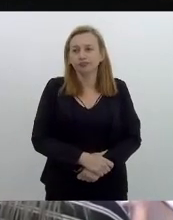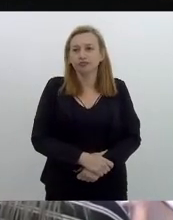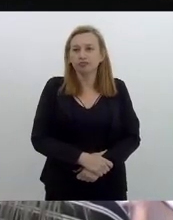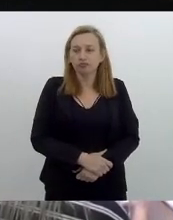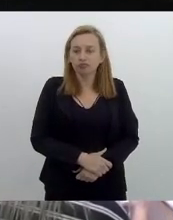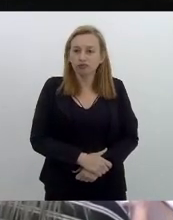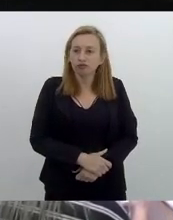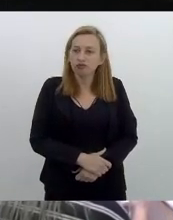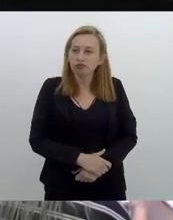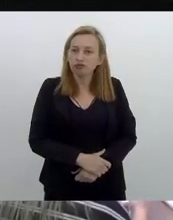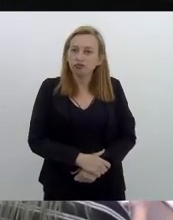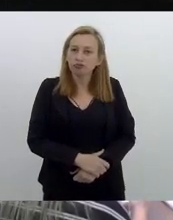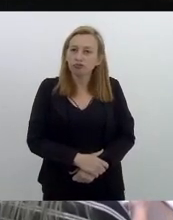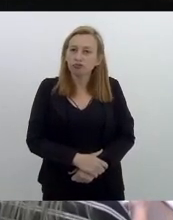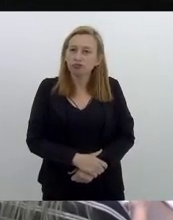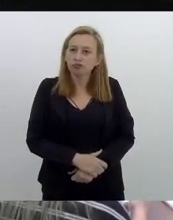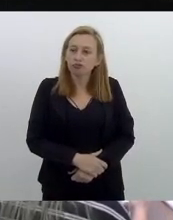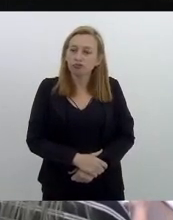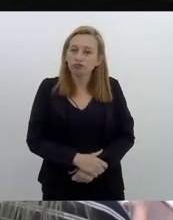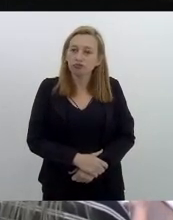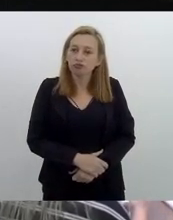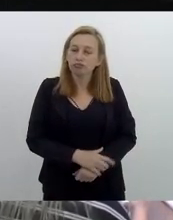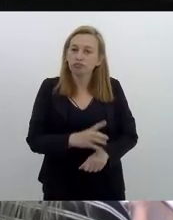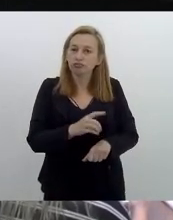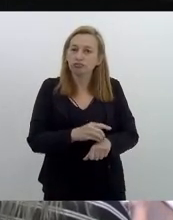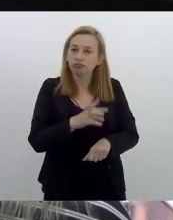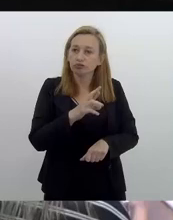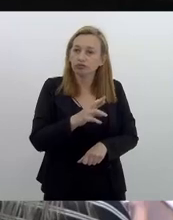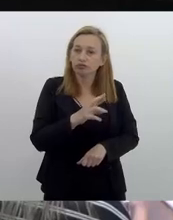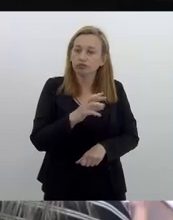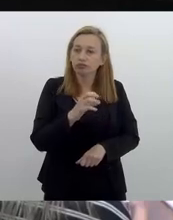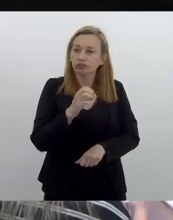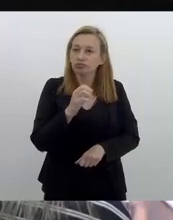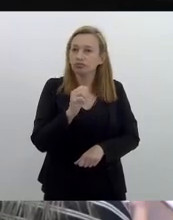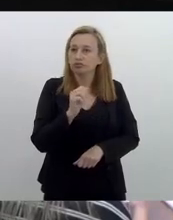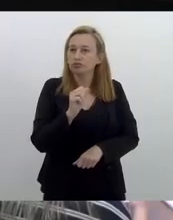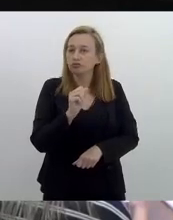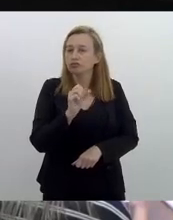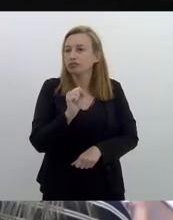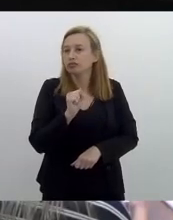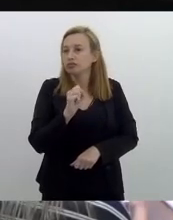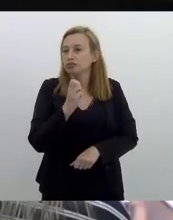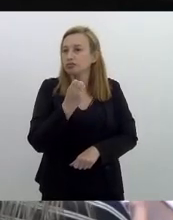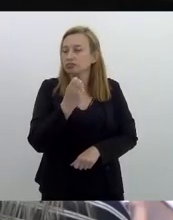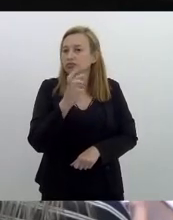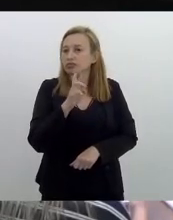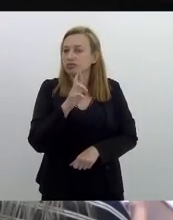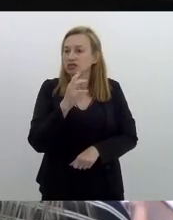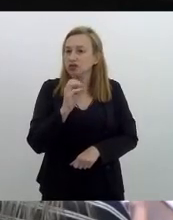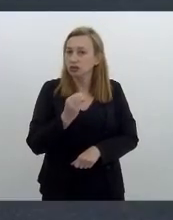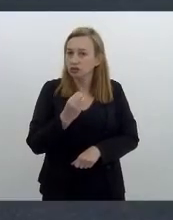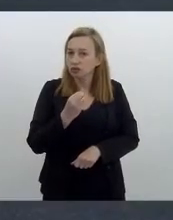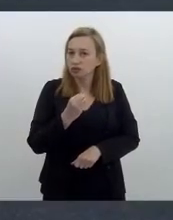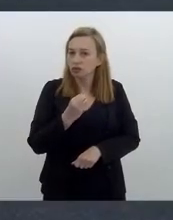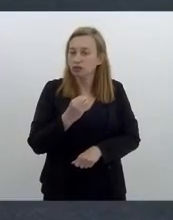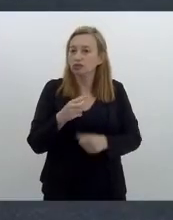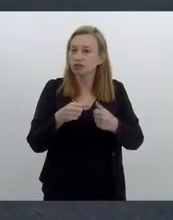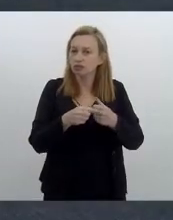Do Doutor Sérgio Aureliano No Artigo 7